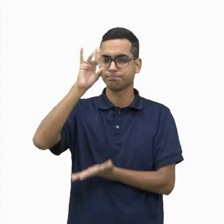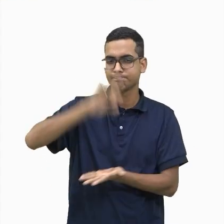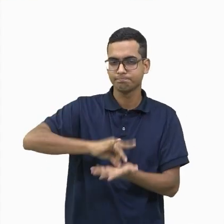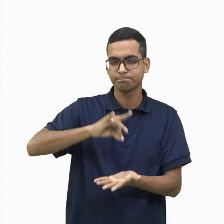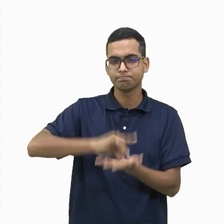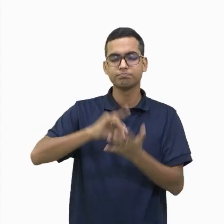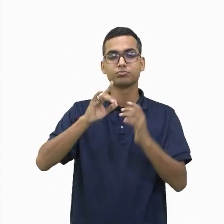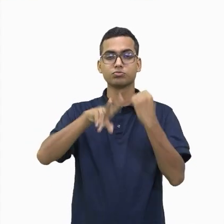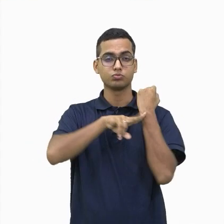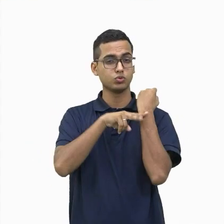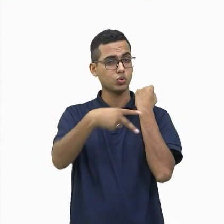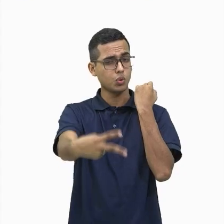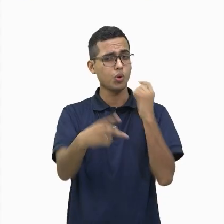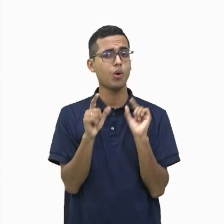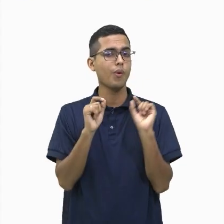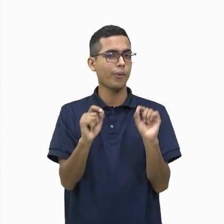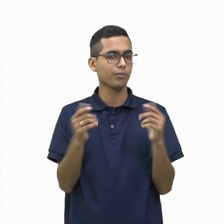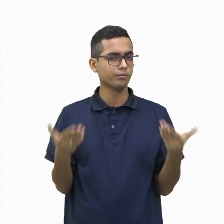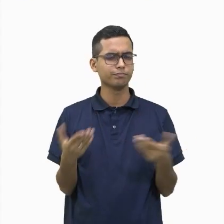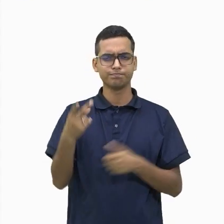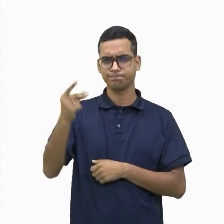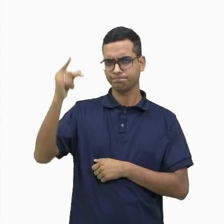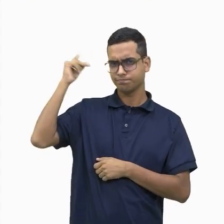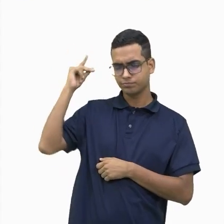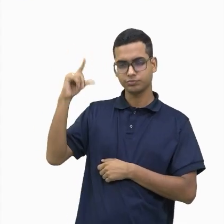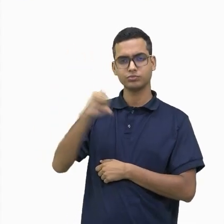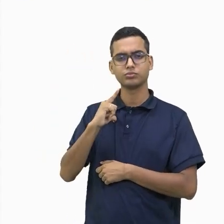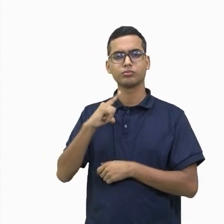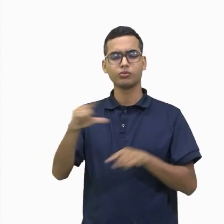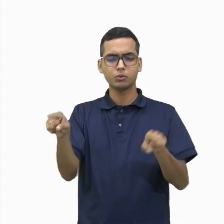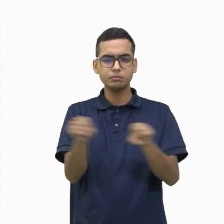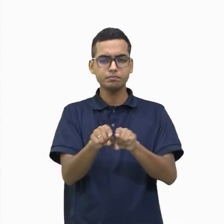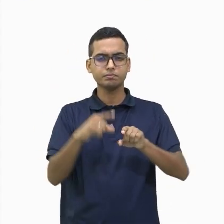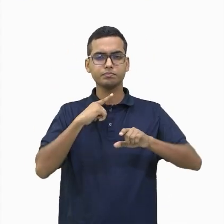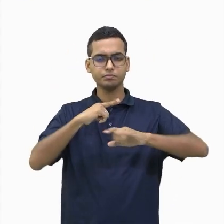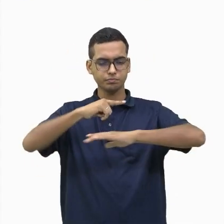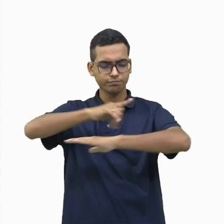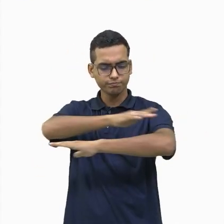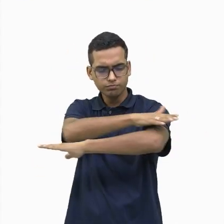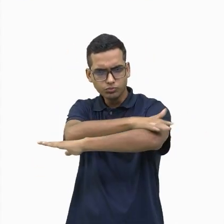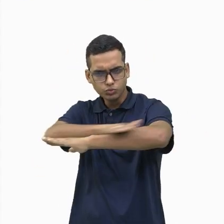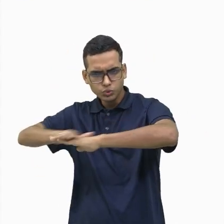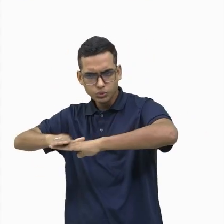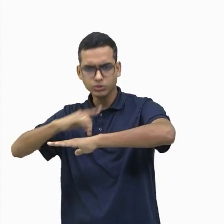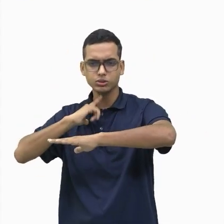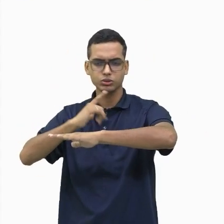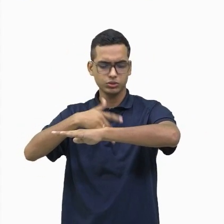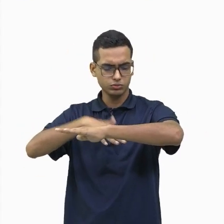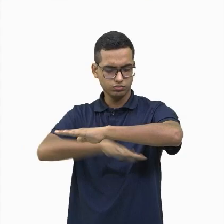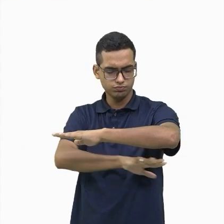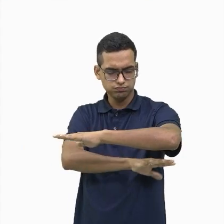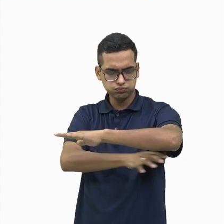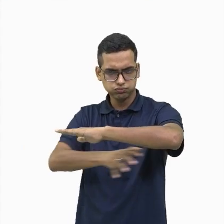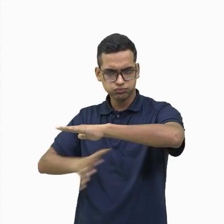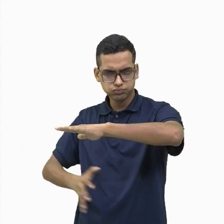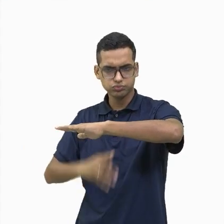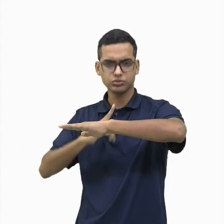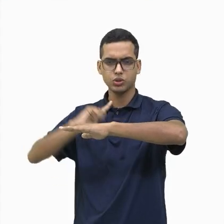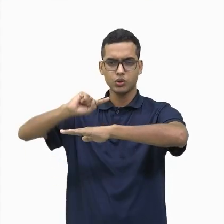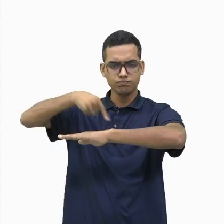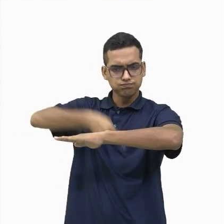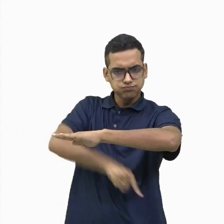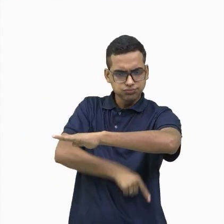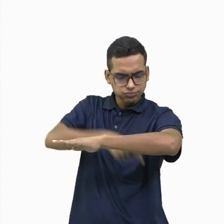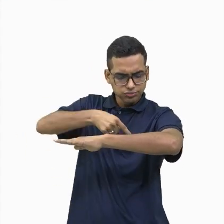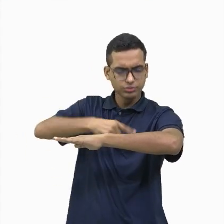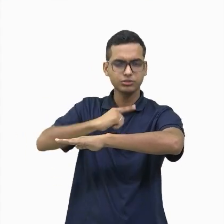é consequência, né? Porque vai existir reservas minerais também, principalmente na